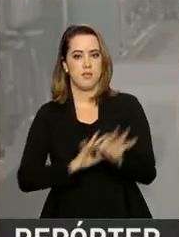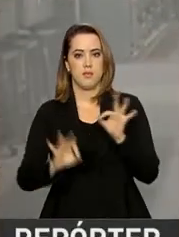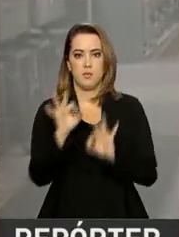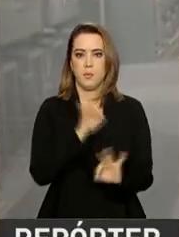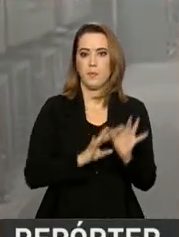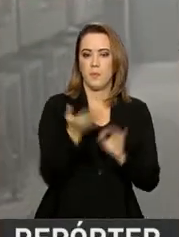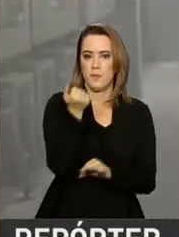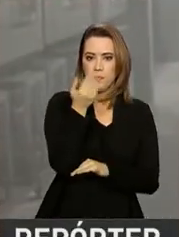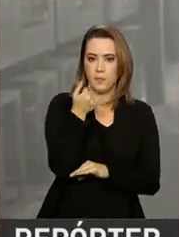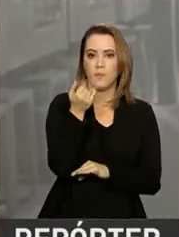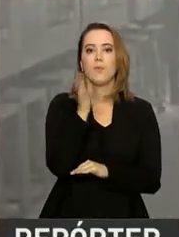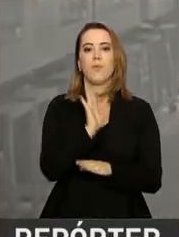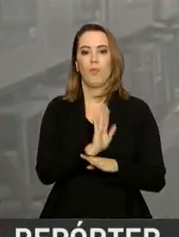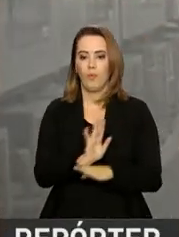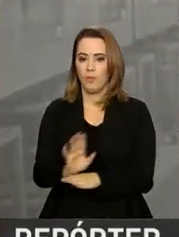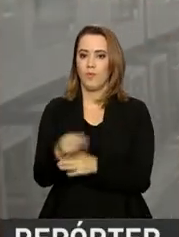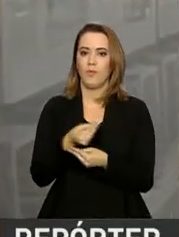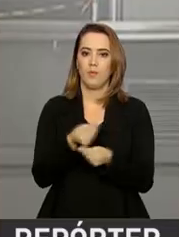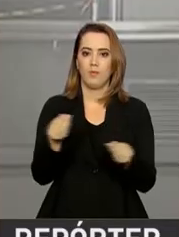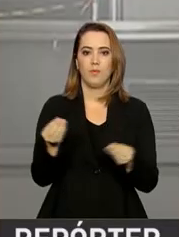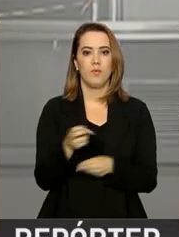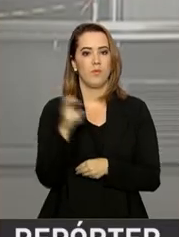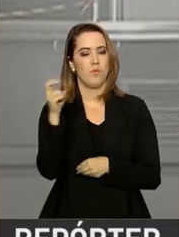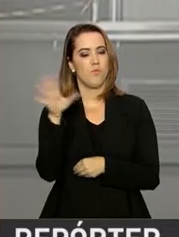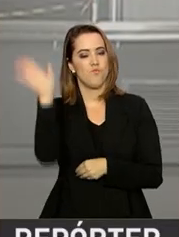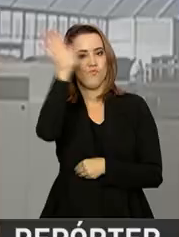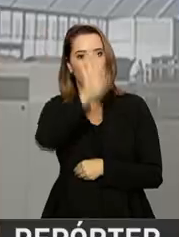agradar Paladares dos cinco